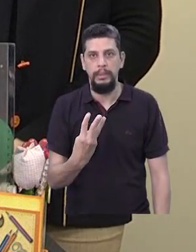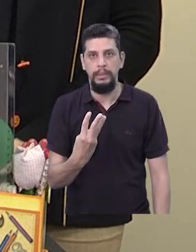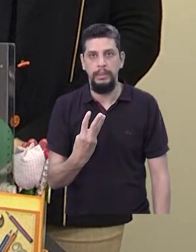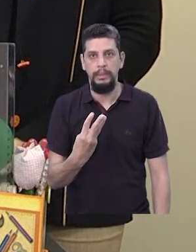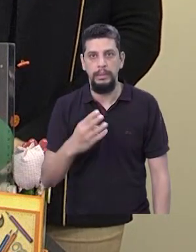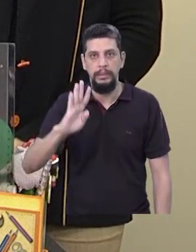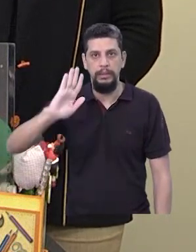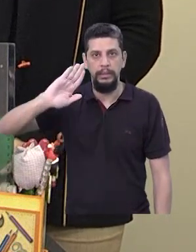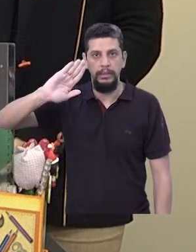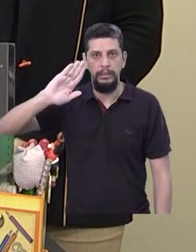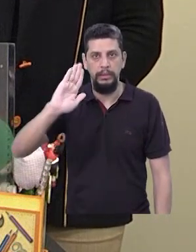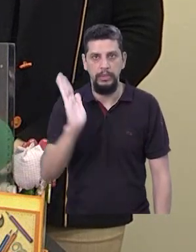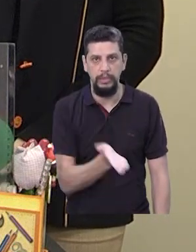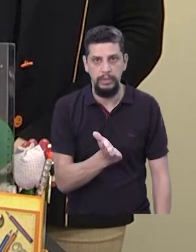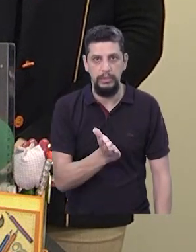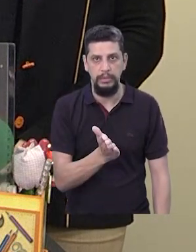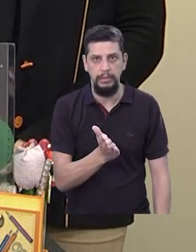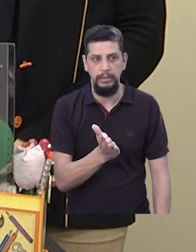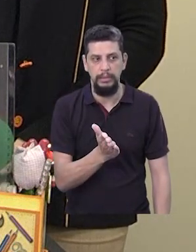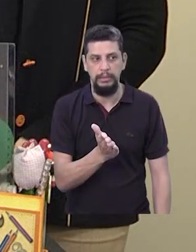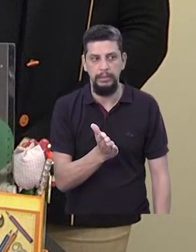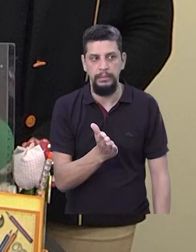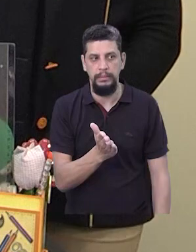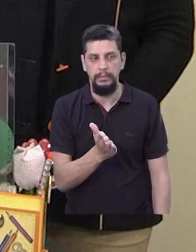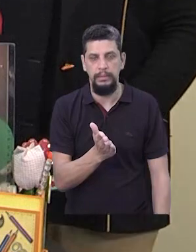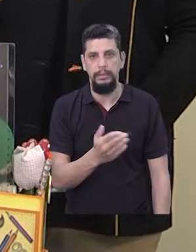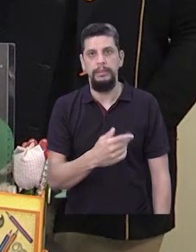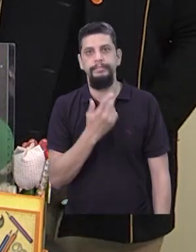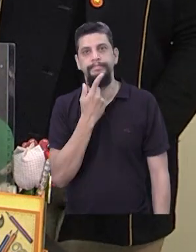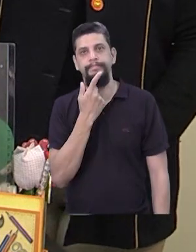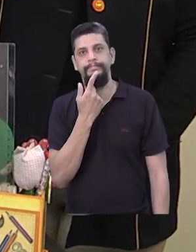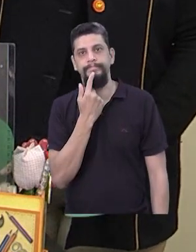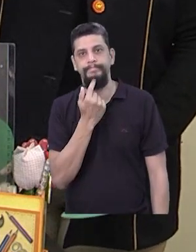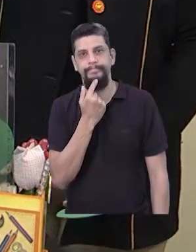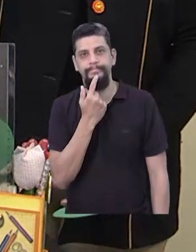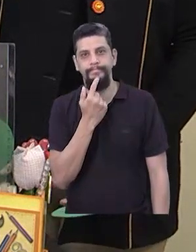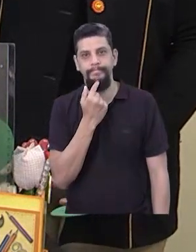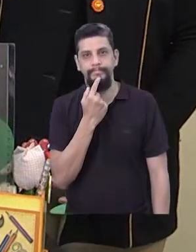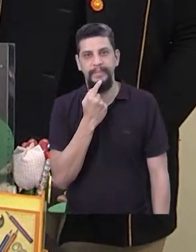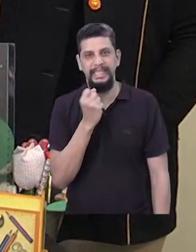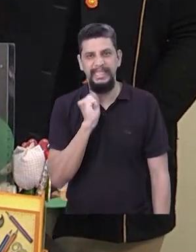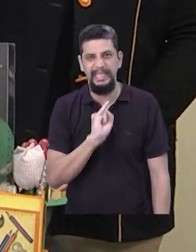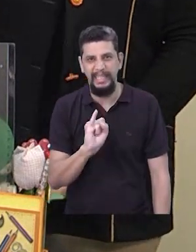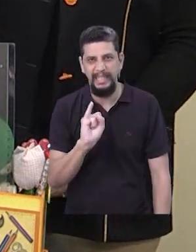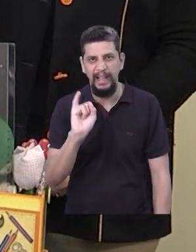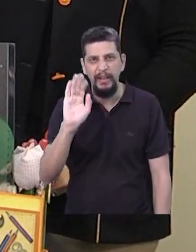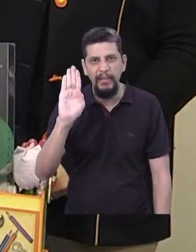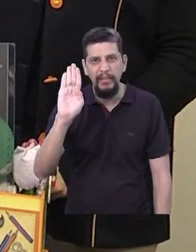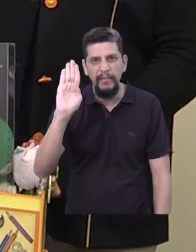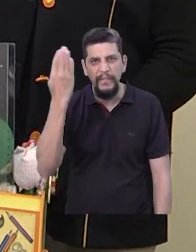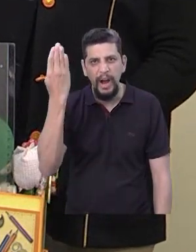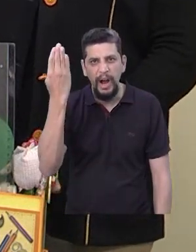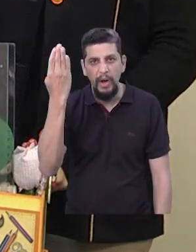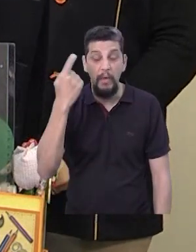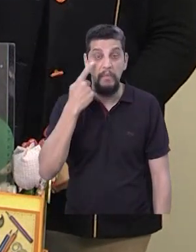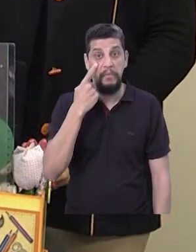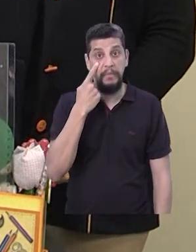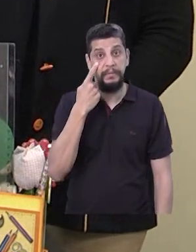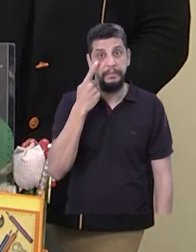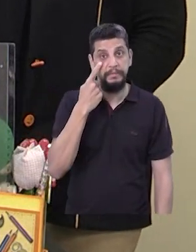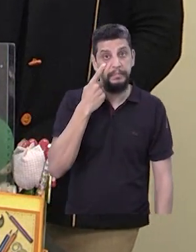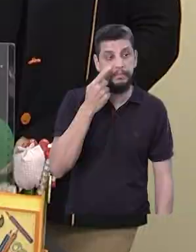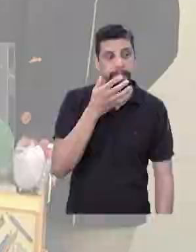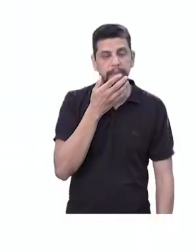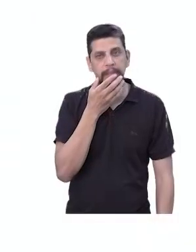Um, dois, três e... Valendo. Será que é falso? Que você pôs? Eu pus